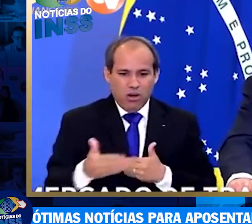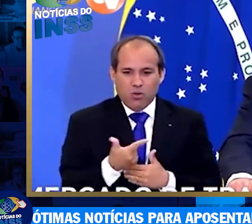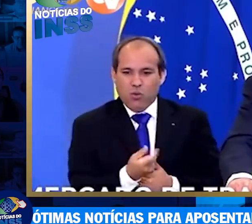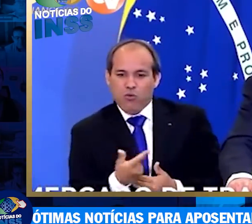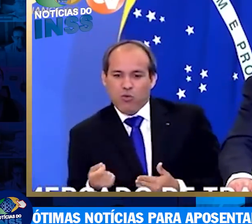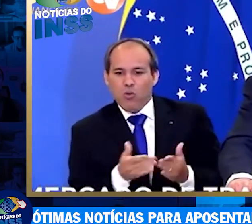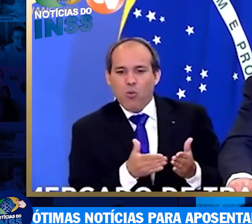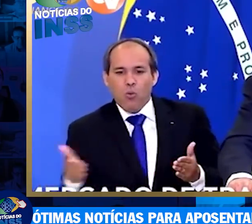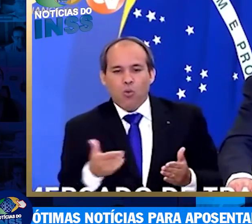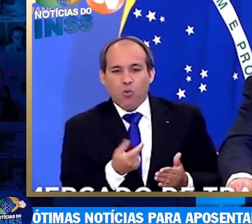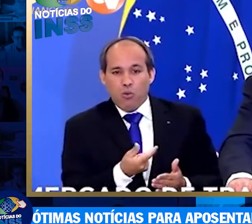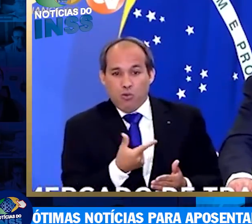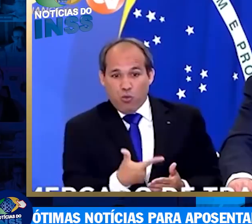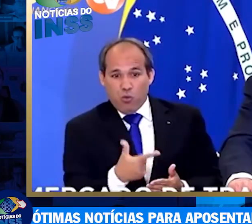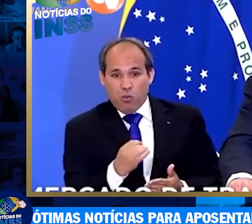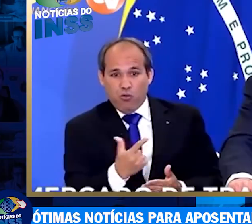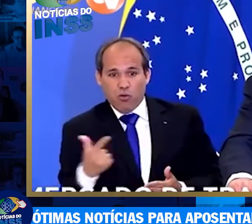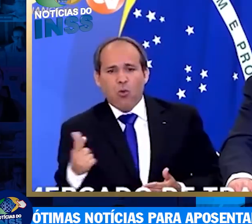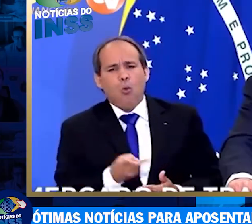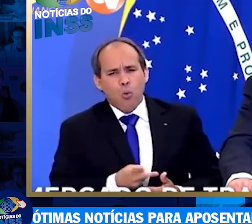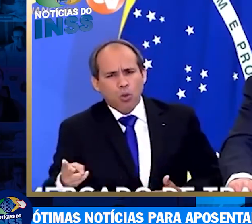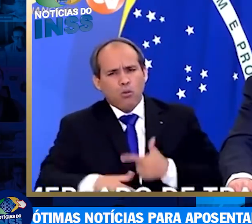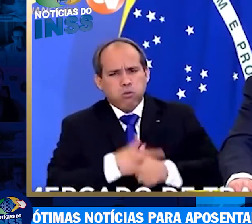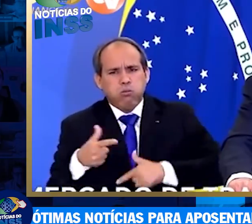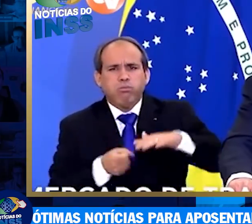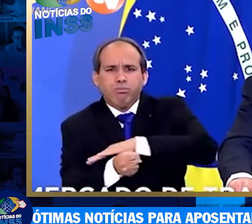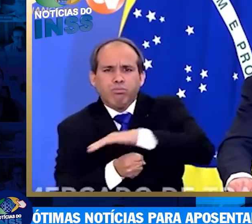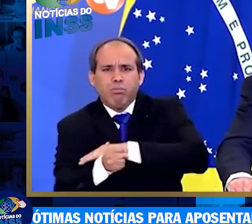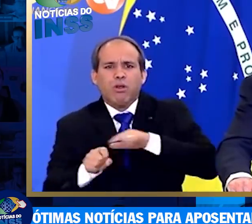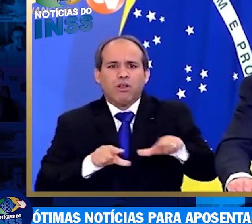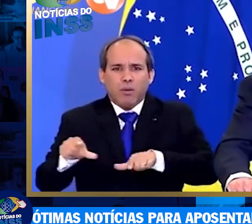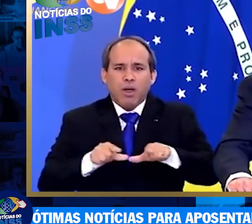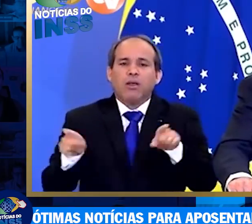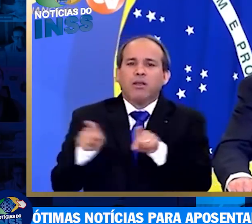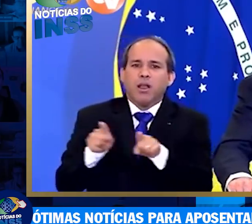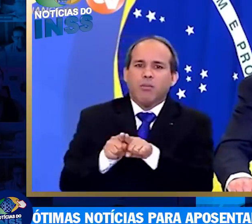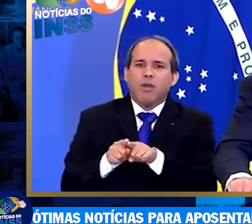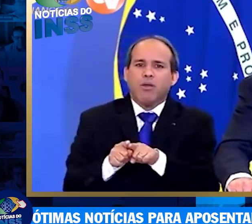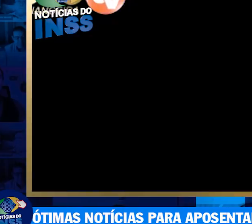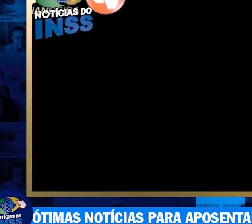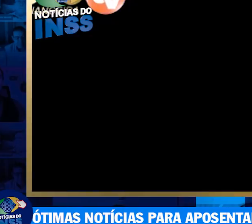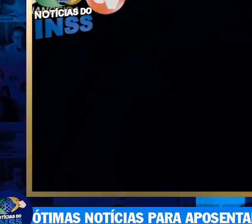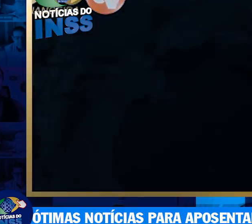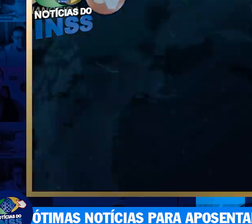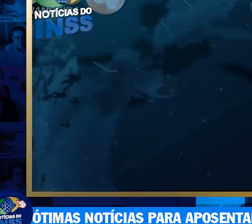total na geração de empregos e no combate à inflação.